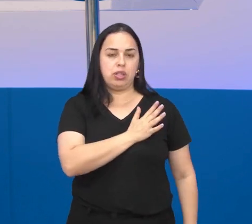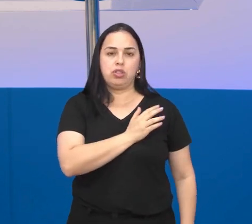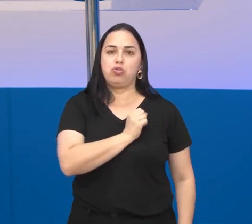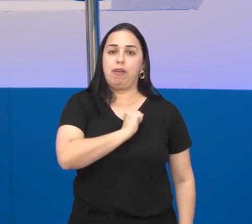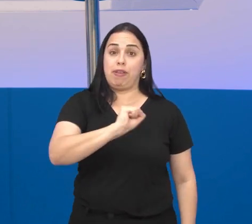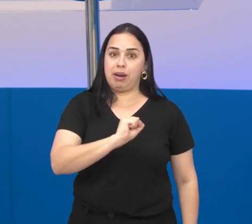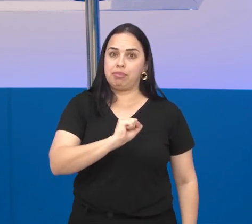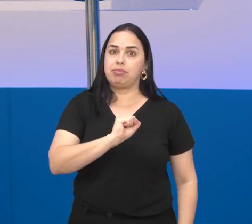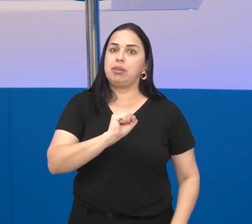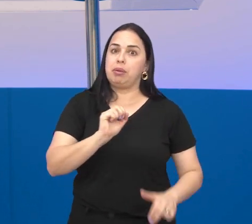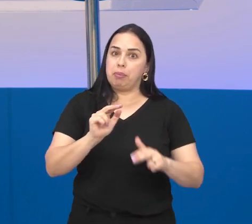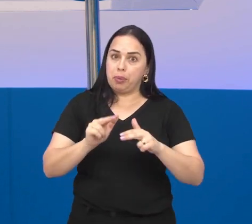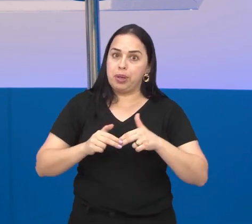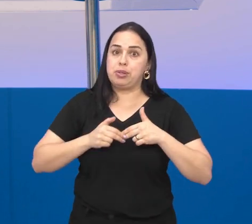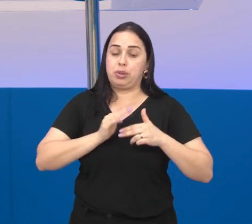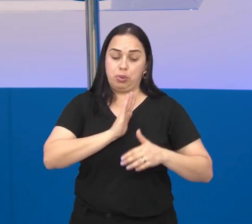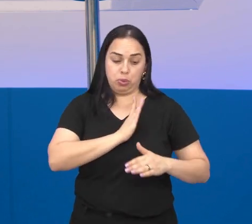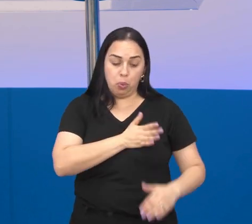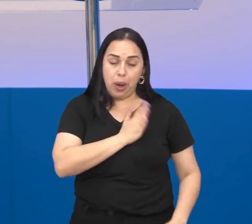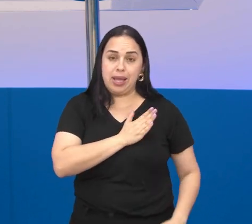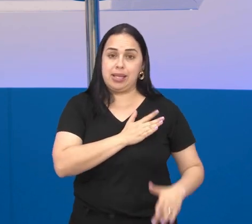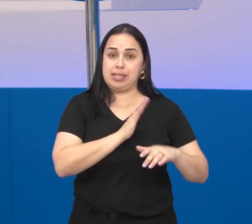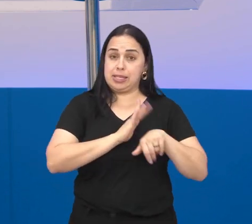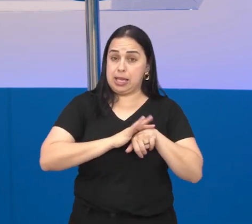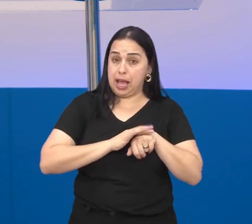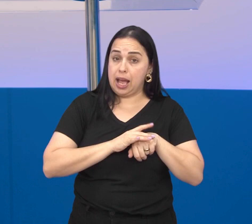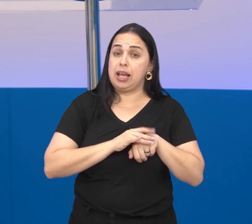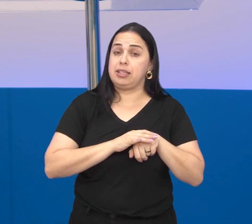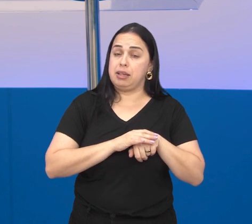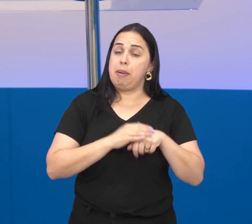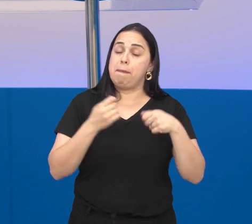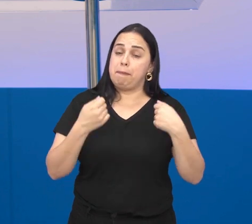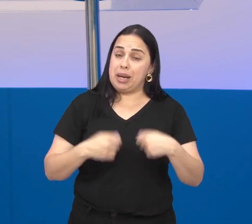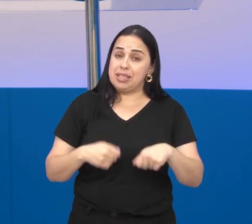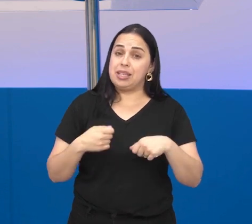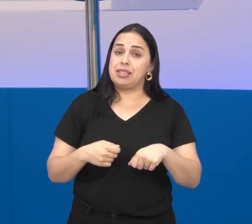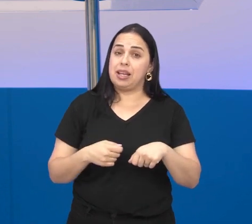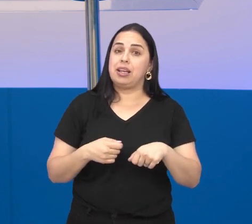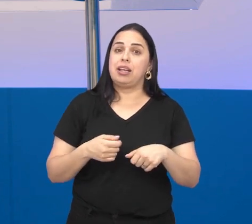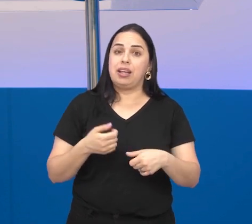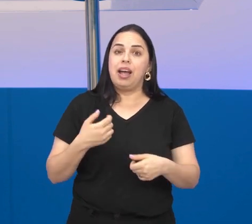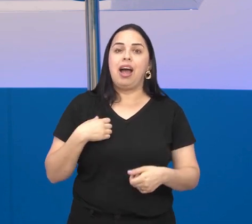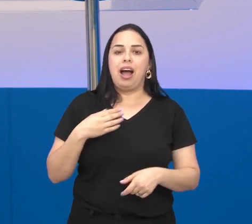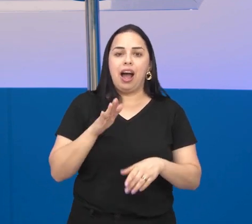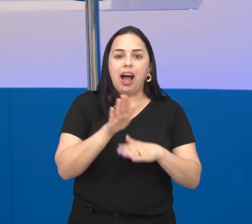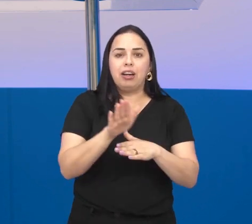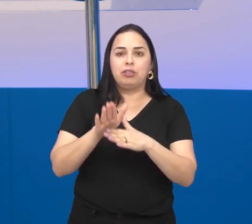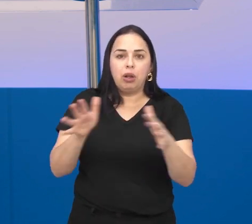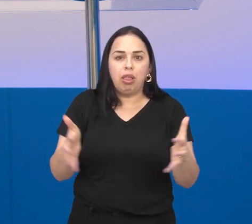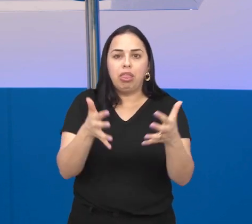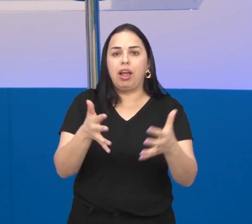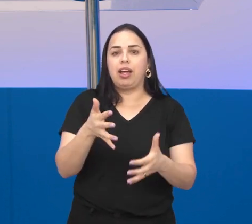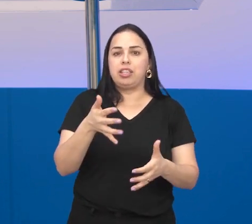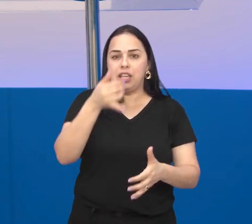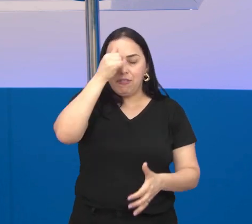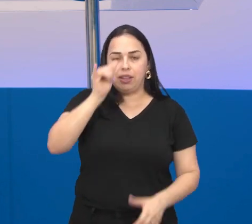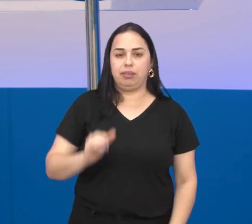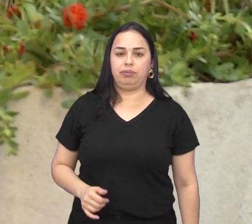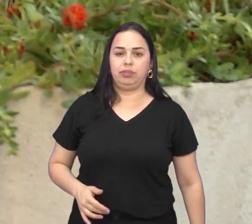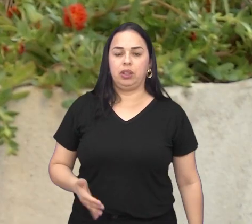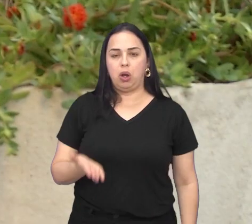infarto. O dado chama a atenção para o risco das doenças cardiovasculares e mostra que é preciso investir em